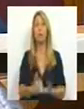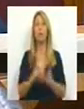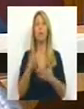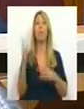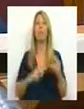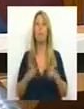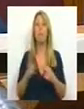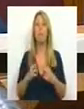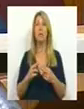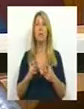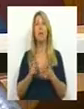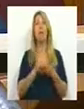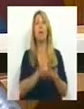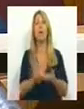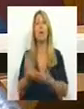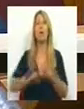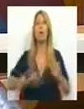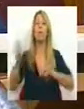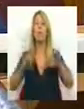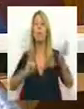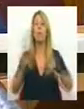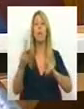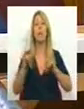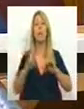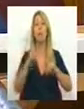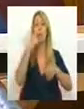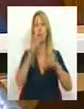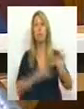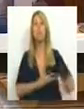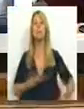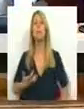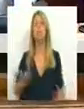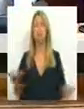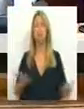financeiros à mobilidade geográfica dos desempregados? E é só. Muito obrigado. Obrigada, Sr. Deputado.